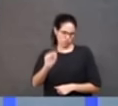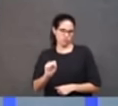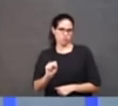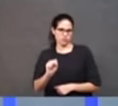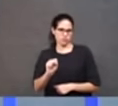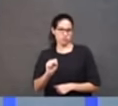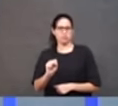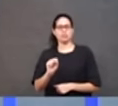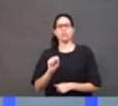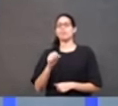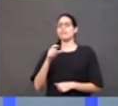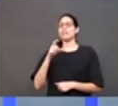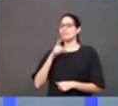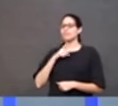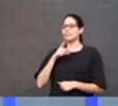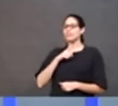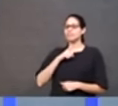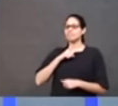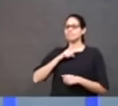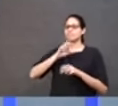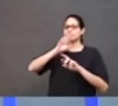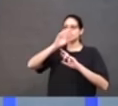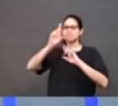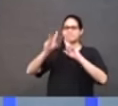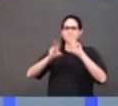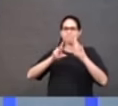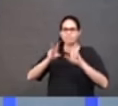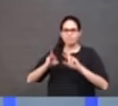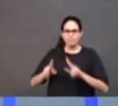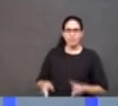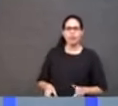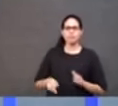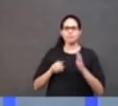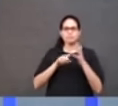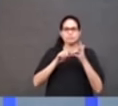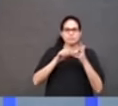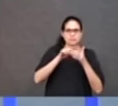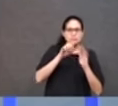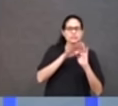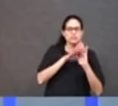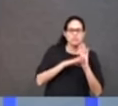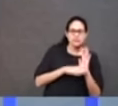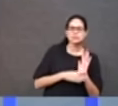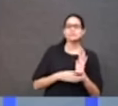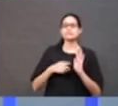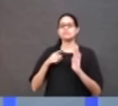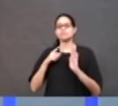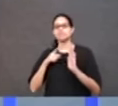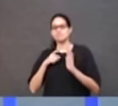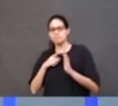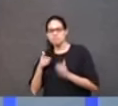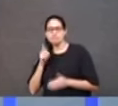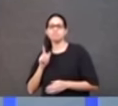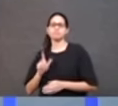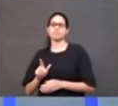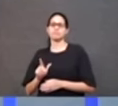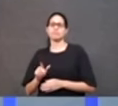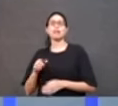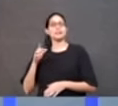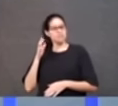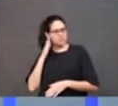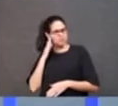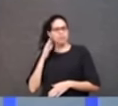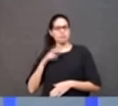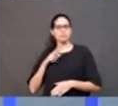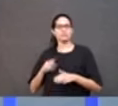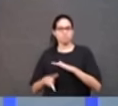base de vários indicadores das universidades. E, certamente, os pró-reitores de planejamento e